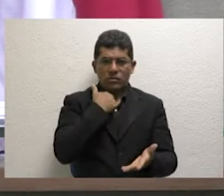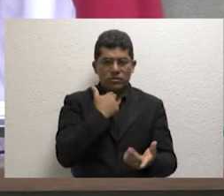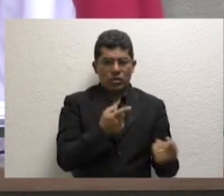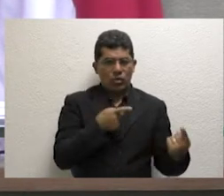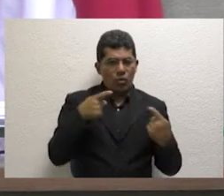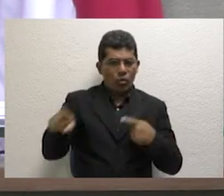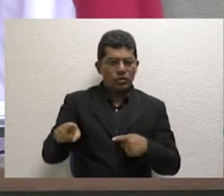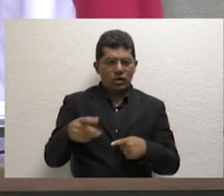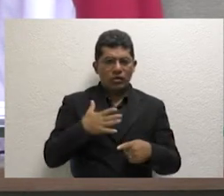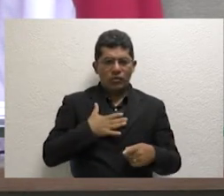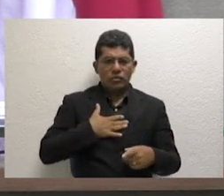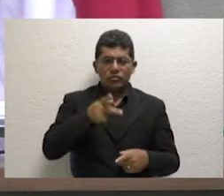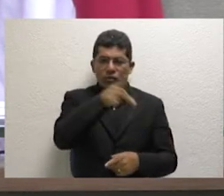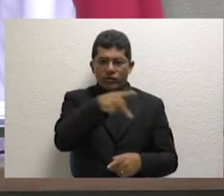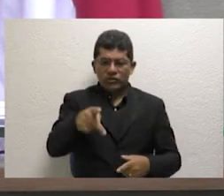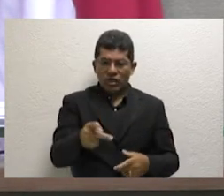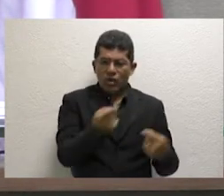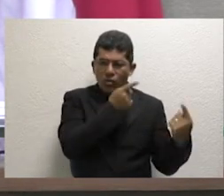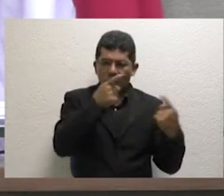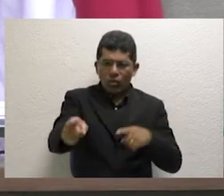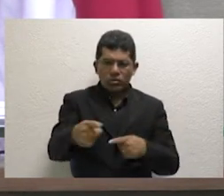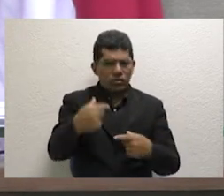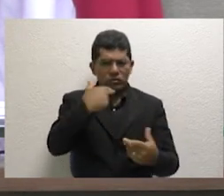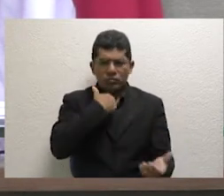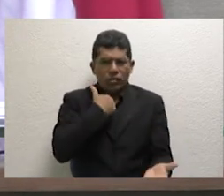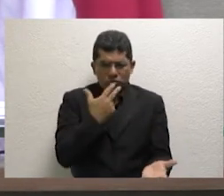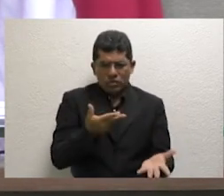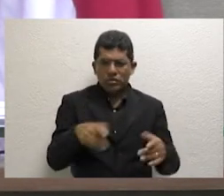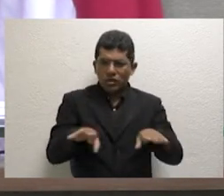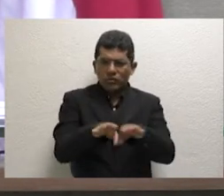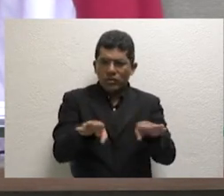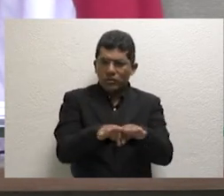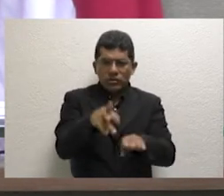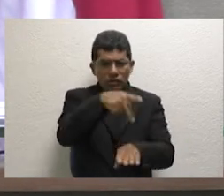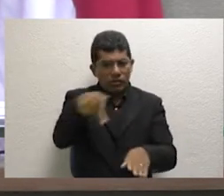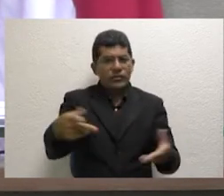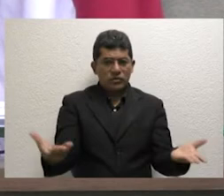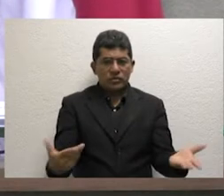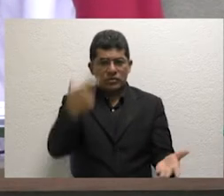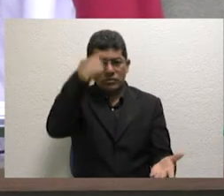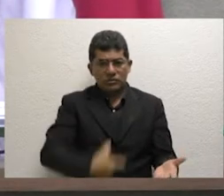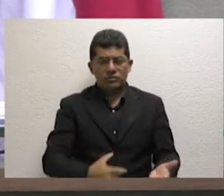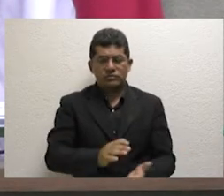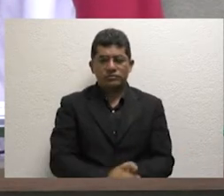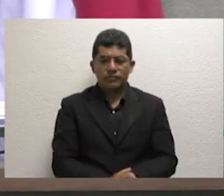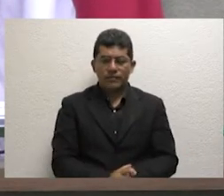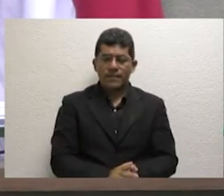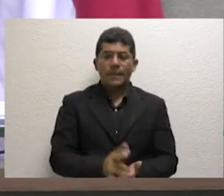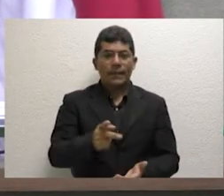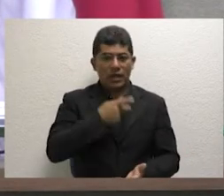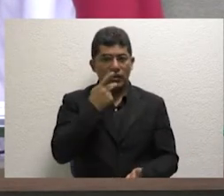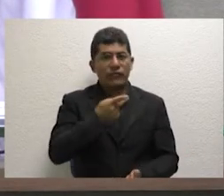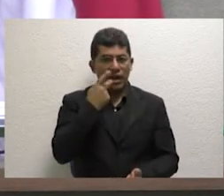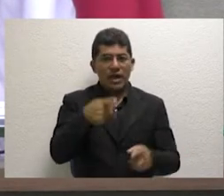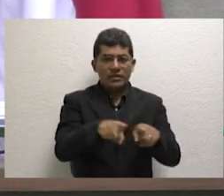com a minha categoria de ser contraditório com a minha classe que é a classe dos professores quero dizer assim